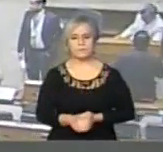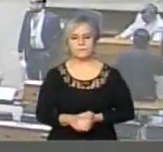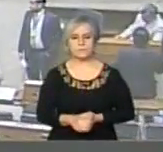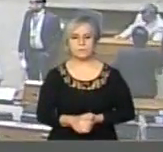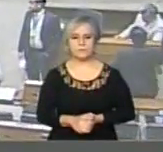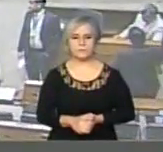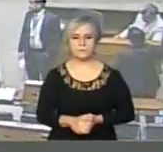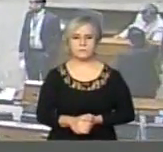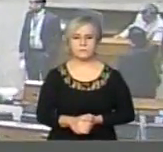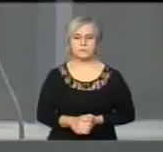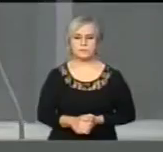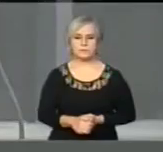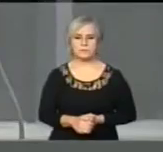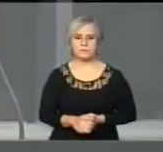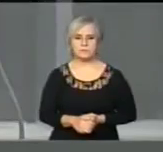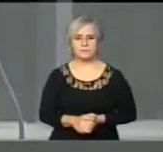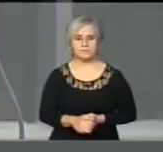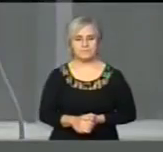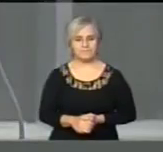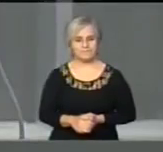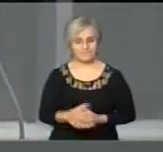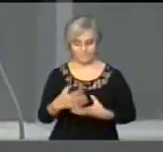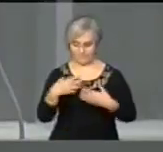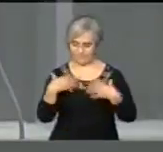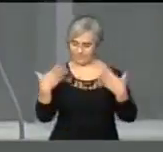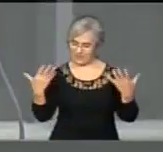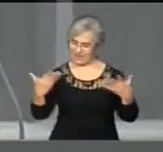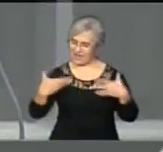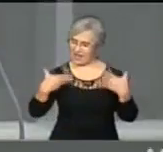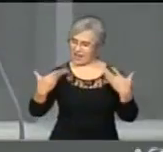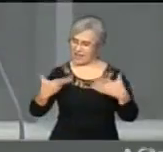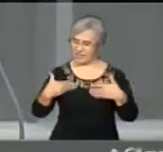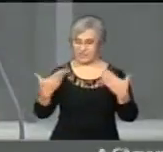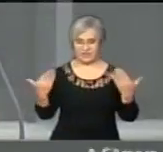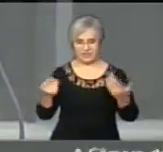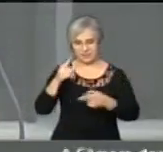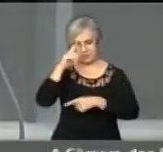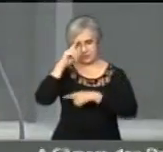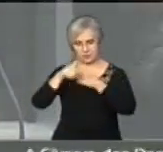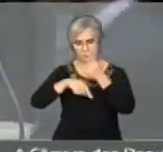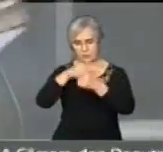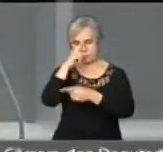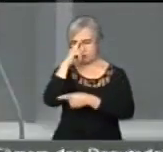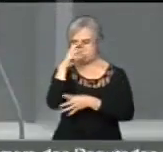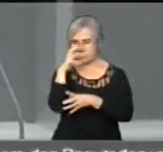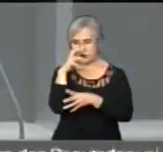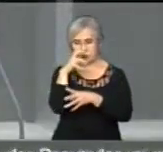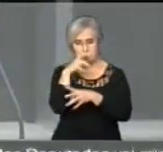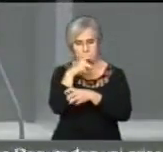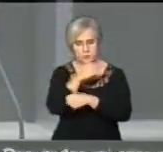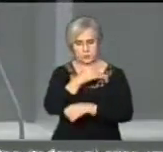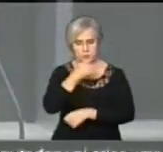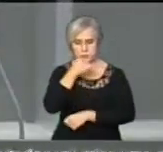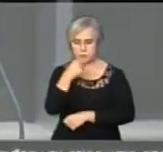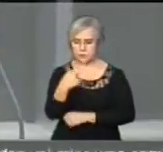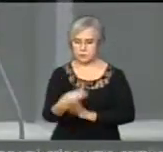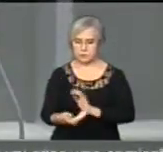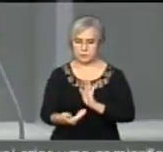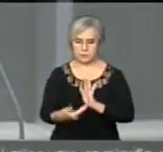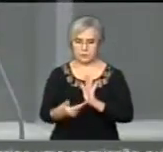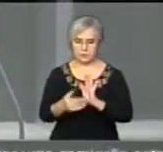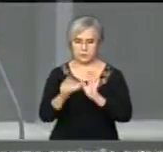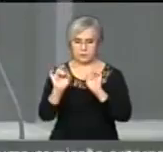sessão. Um pouco de alegria nesse dia a dia sombrio da Câmara dos Deputados. Aliás, em especial para